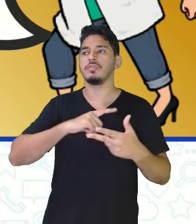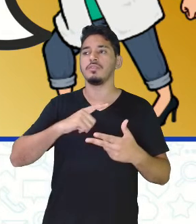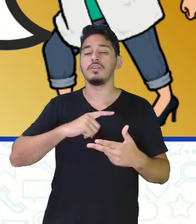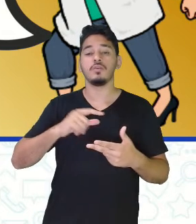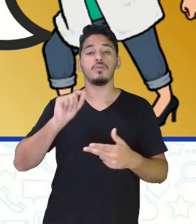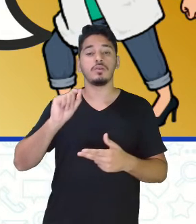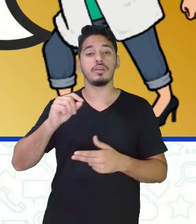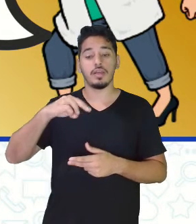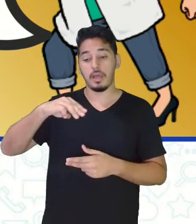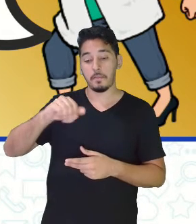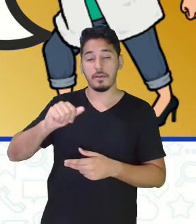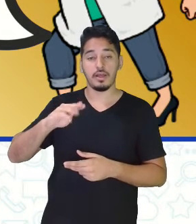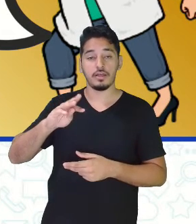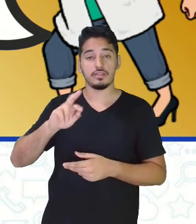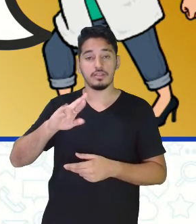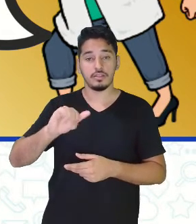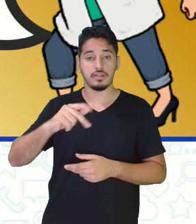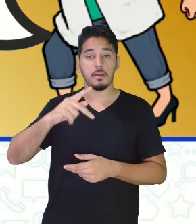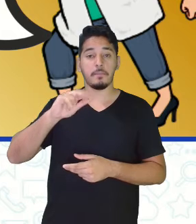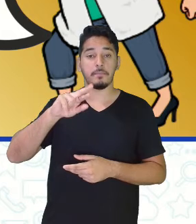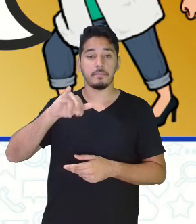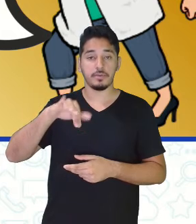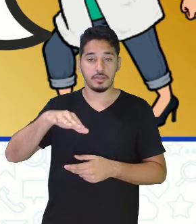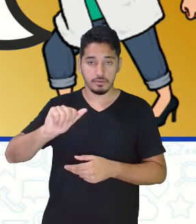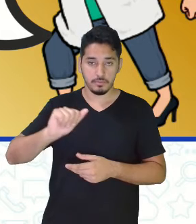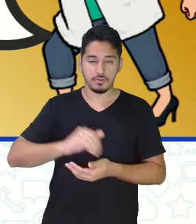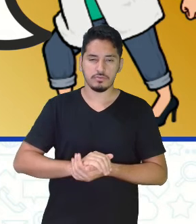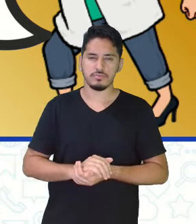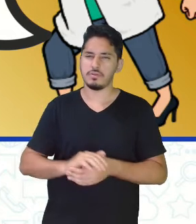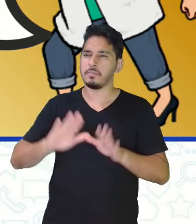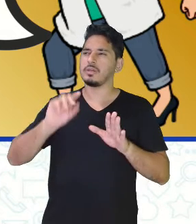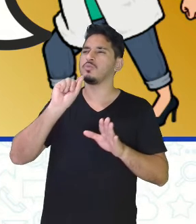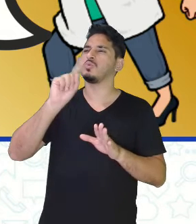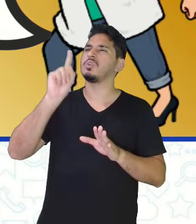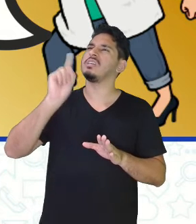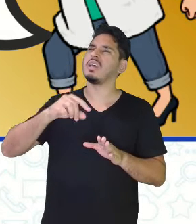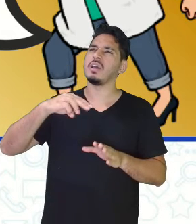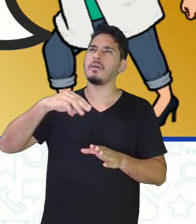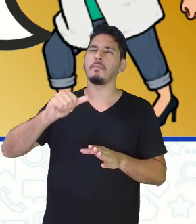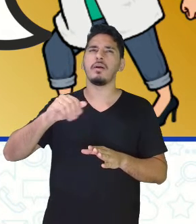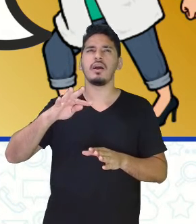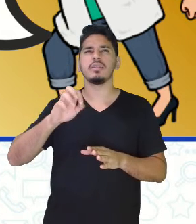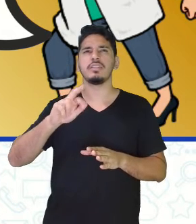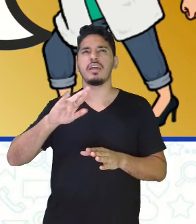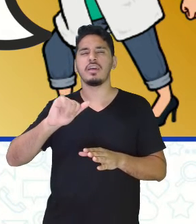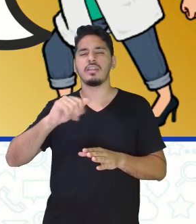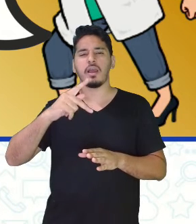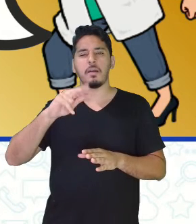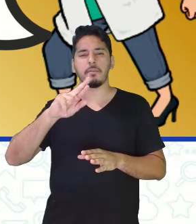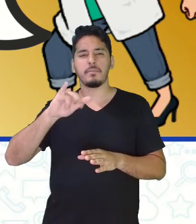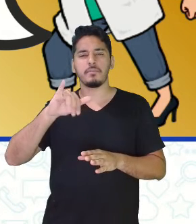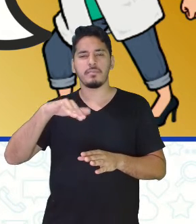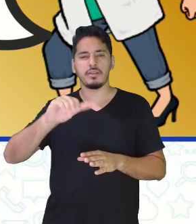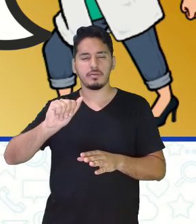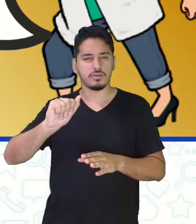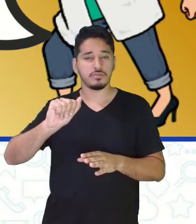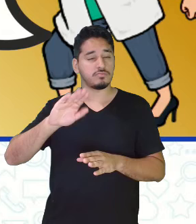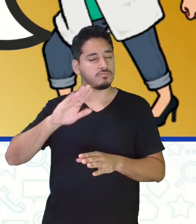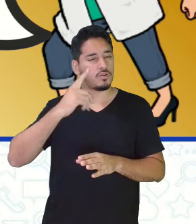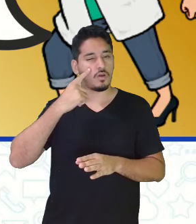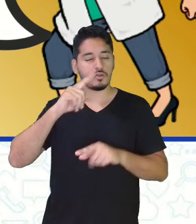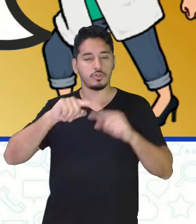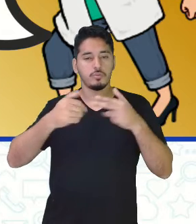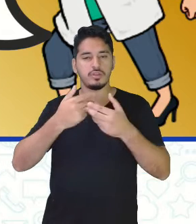sua matéria-prima. Mas o que é matéria-prima? Então, vejam que os objetos estavam todos